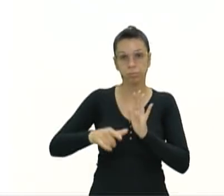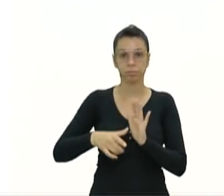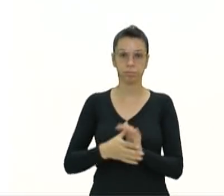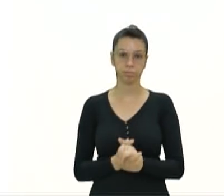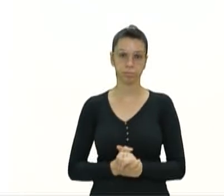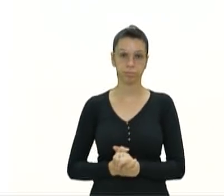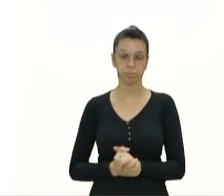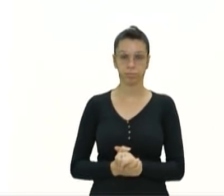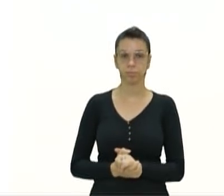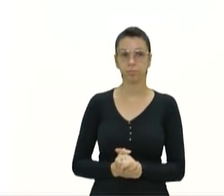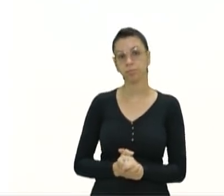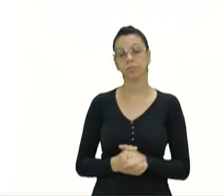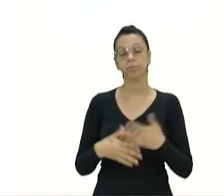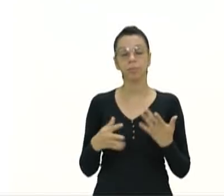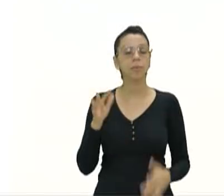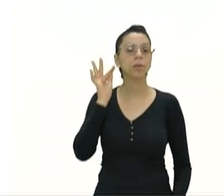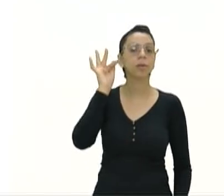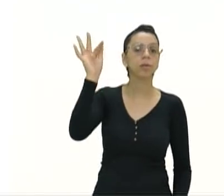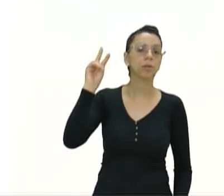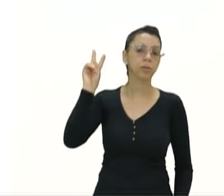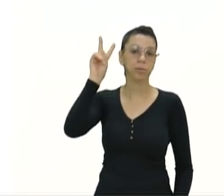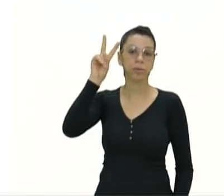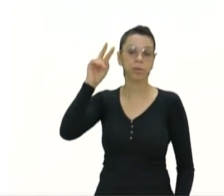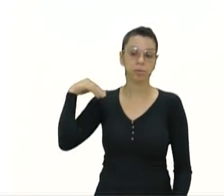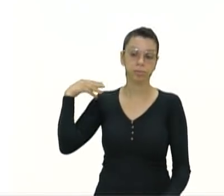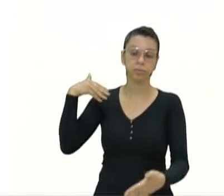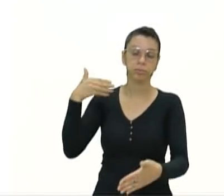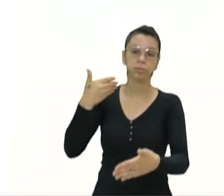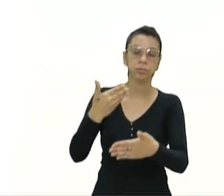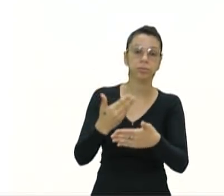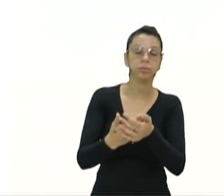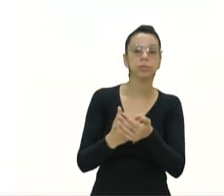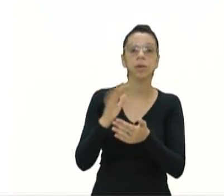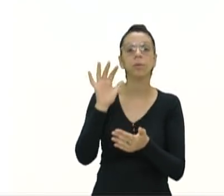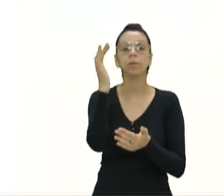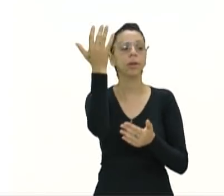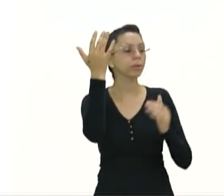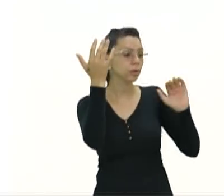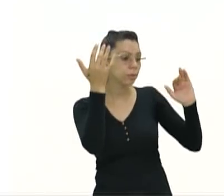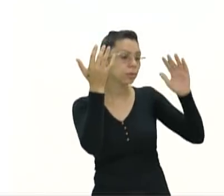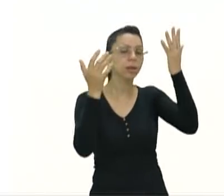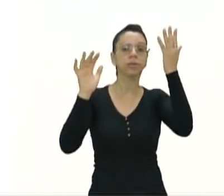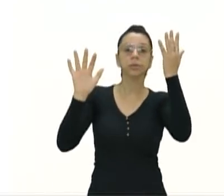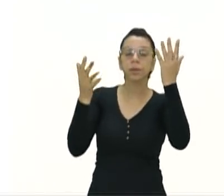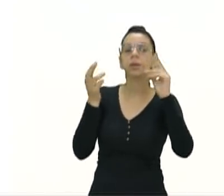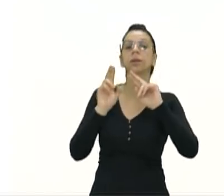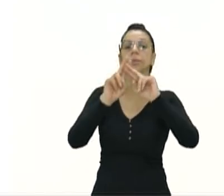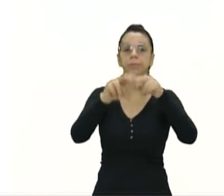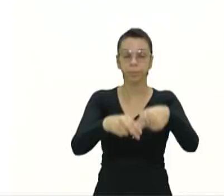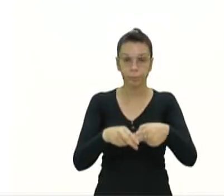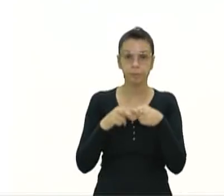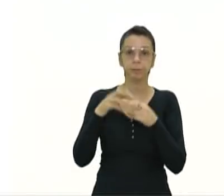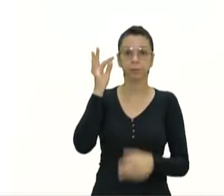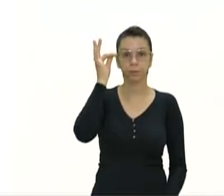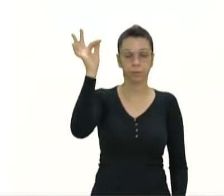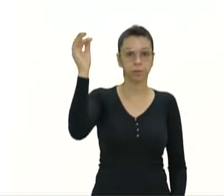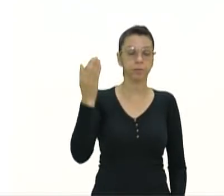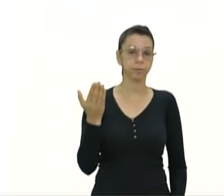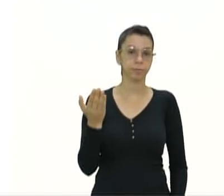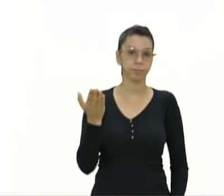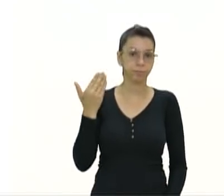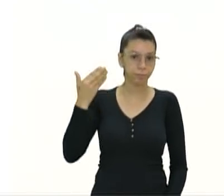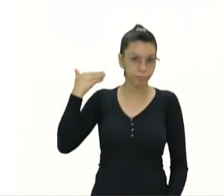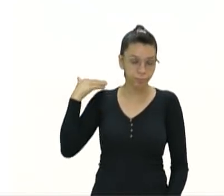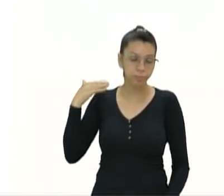A gente vai ver na história da filosofia isso acontecendo, esse questionamento acontecendo o tempo todo. Por isso que na filosofia antiga vai ser uma pegada